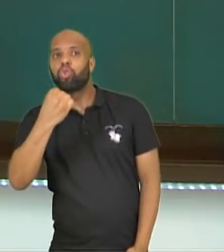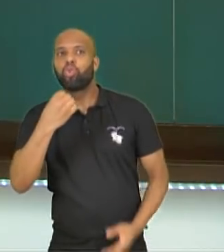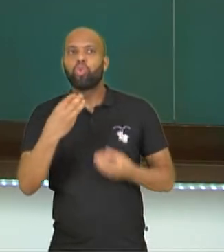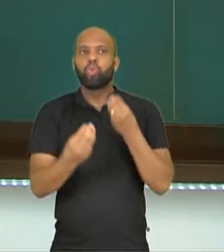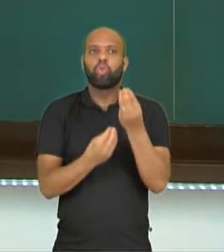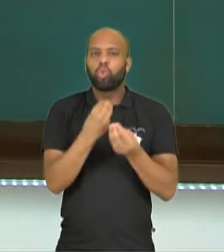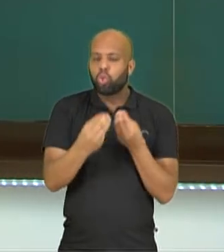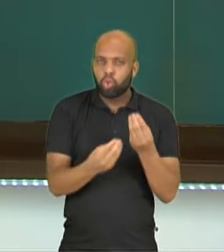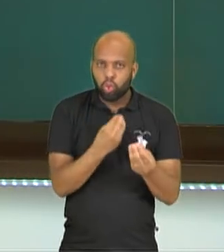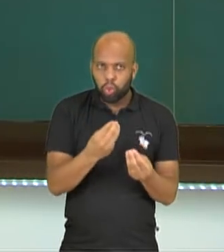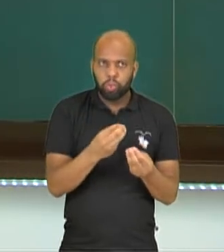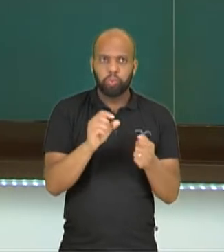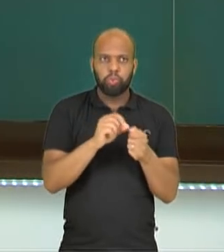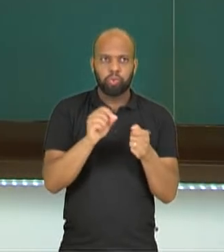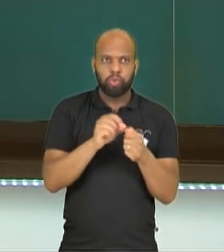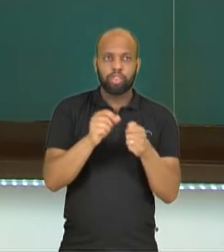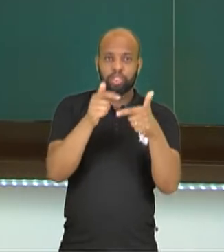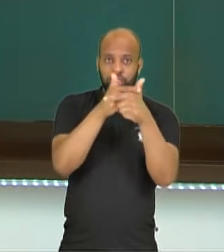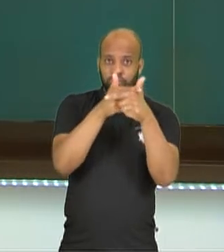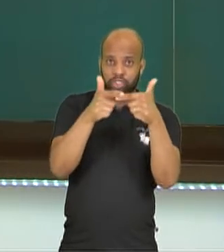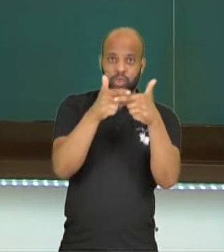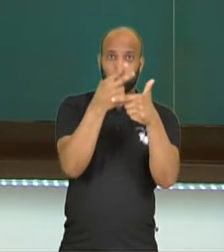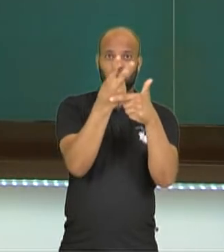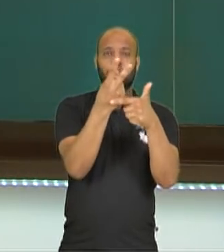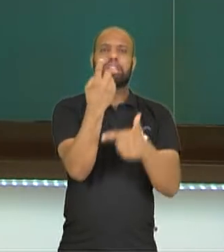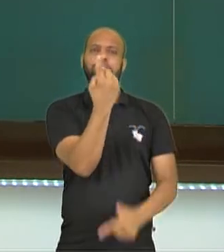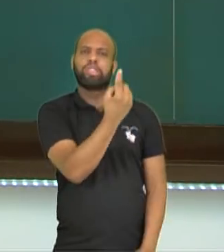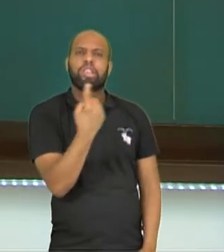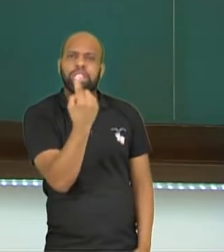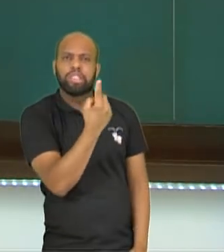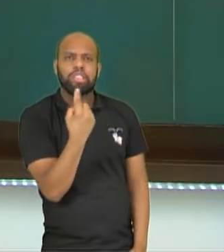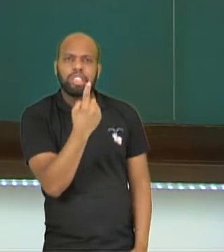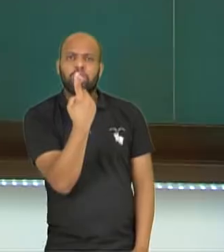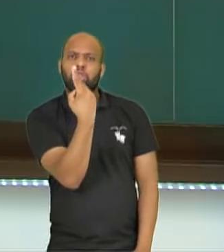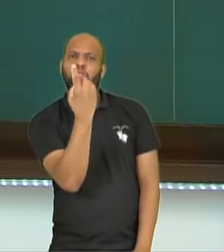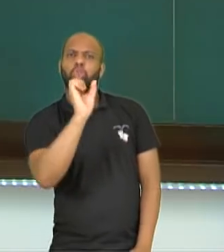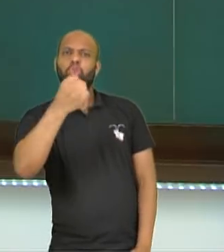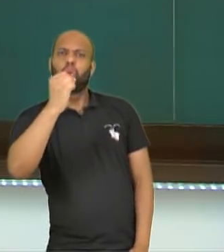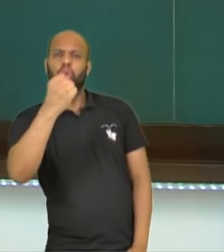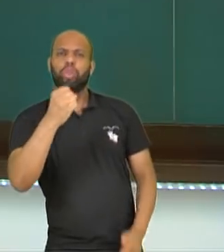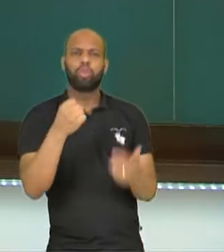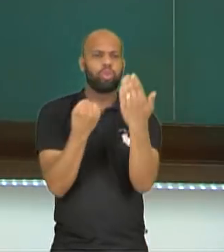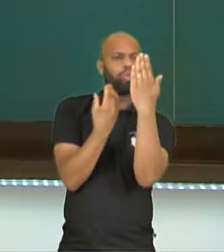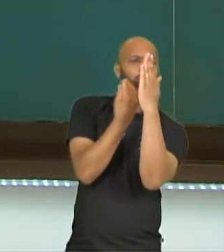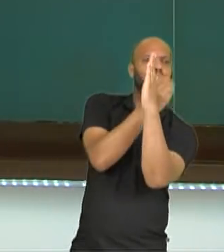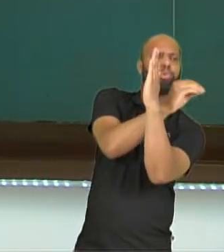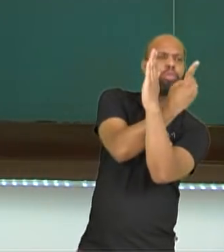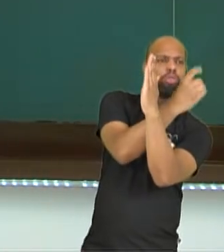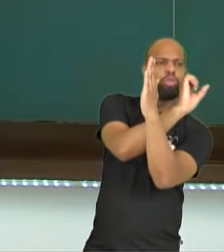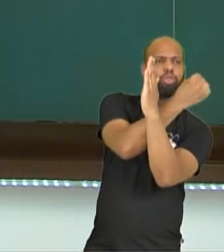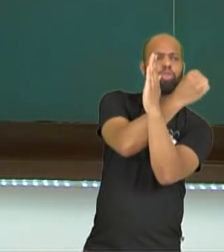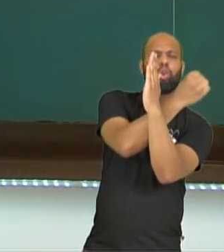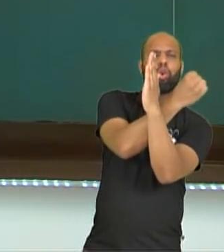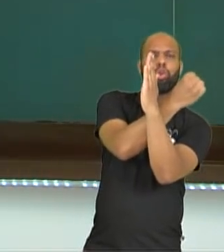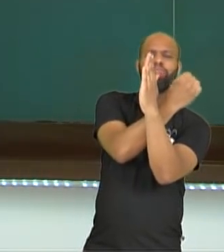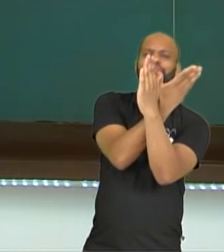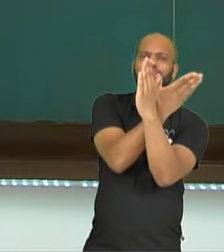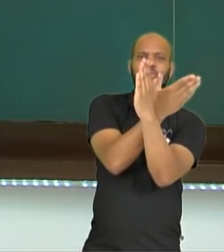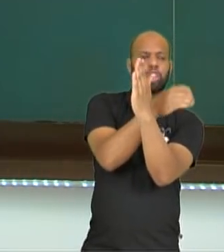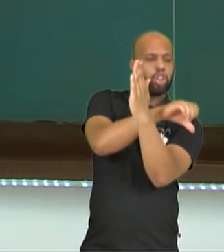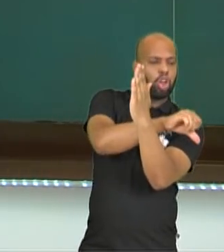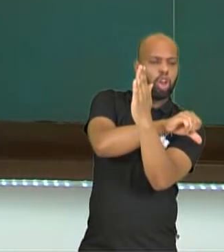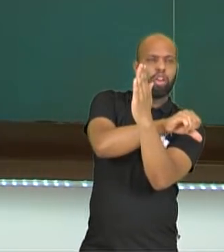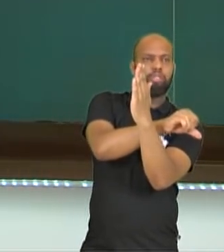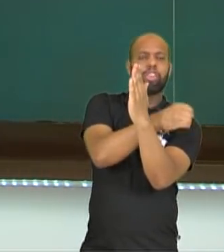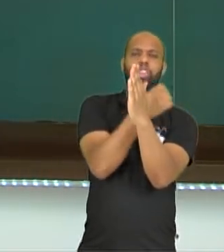3, divido por 3 dá 1. Aqui o 2 ficou sozinho, ok? E o 3 tem a dupla. Então, 18 é a mesma coisa, a raiz de